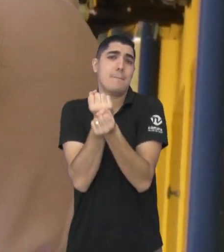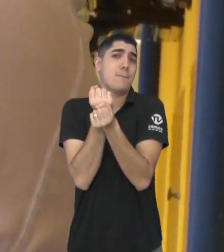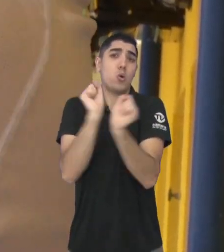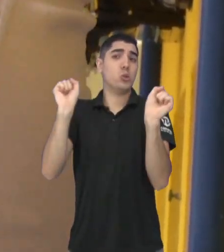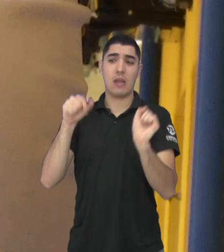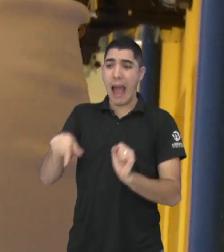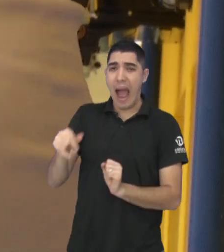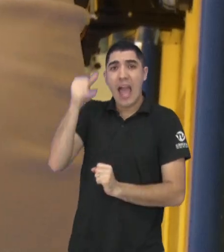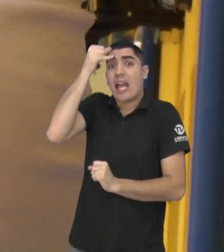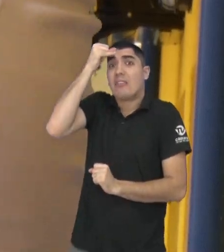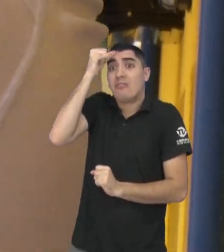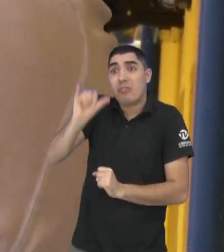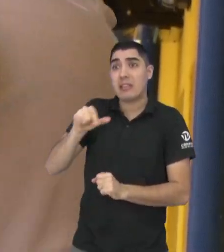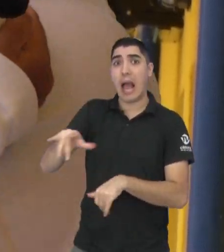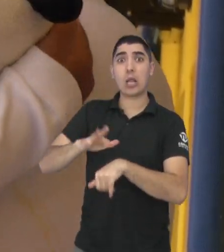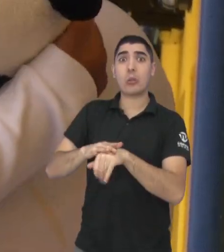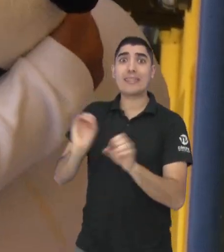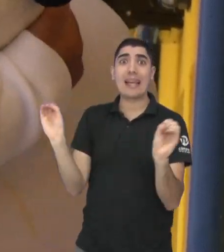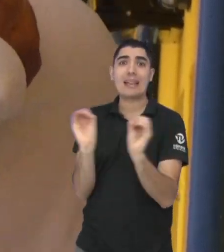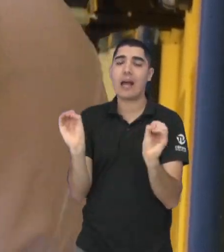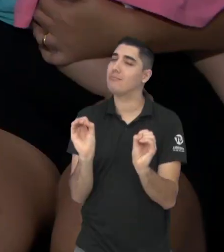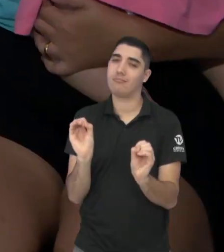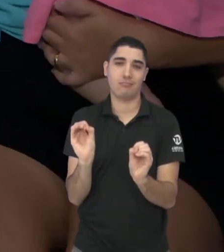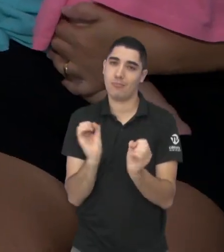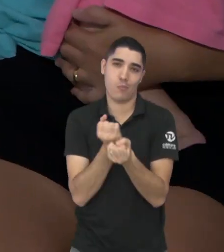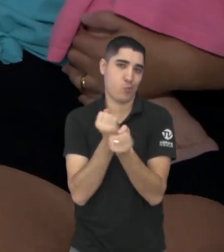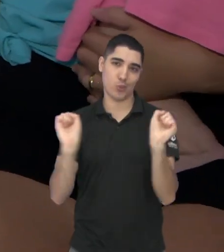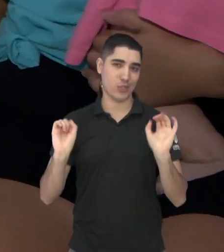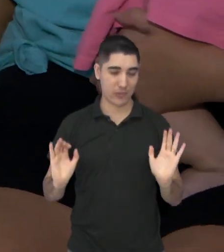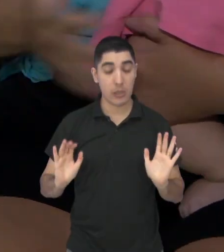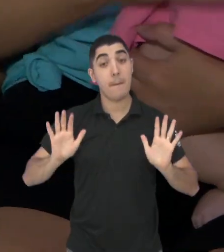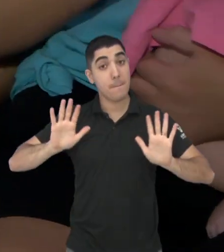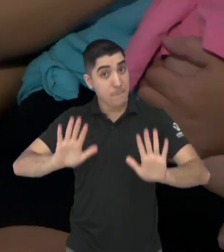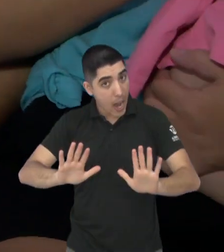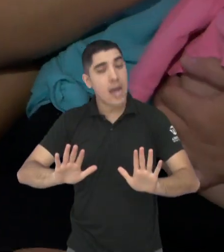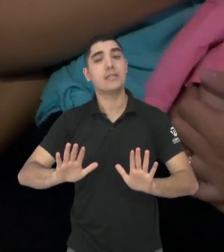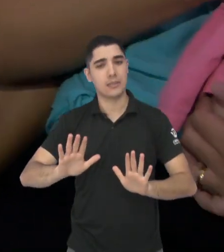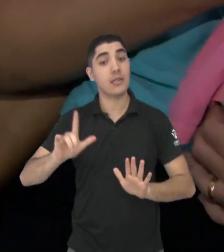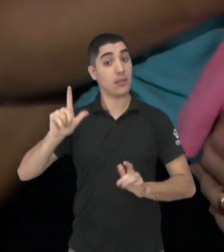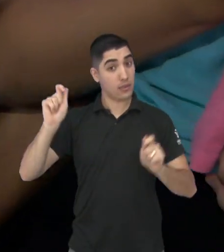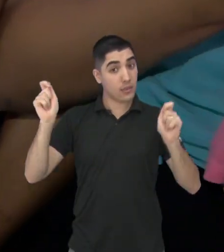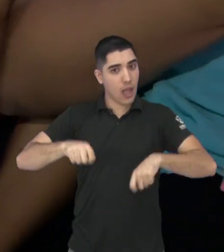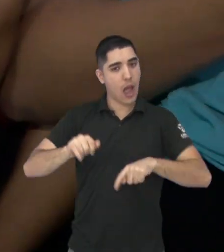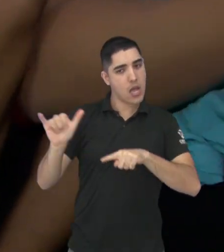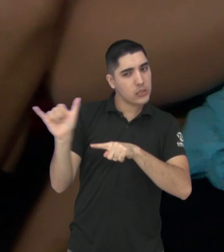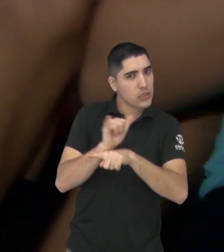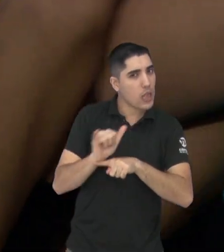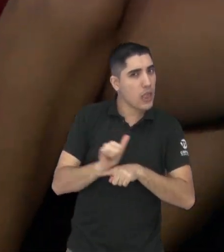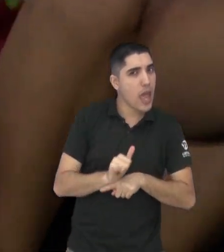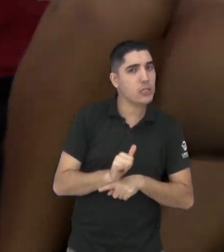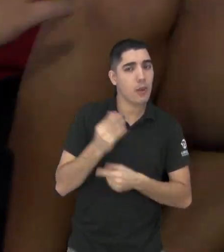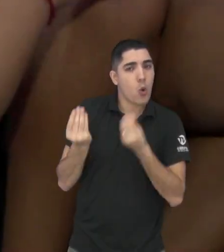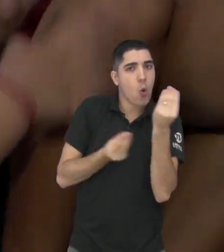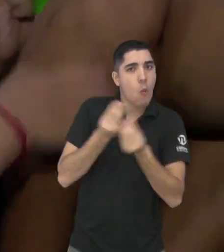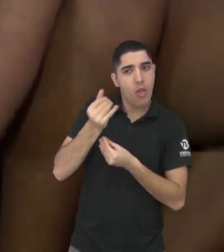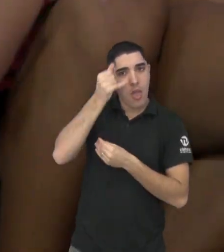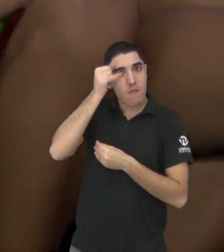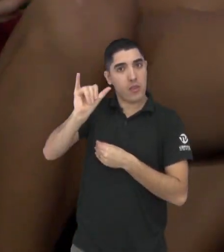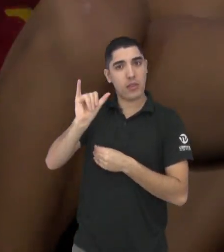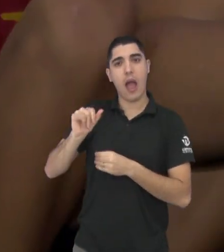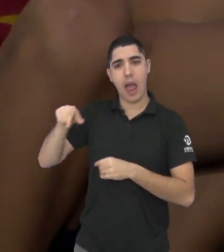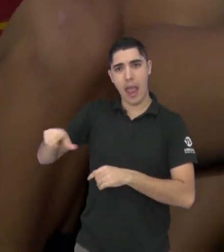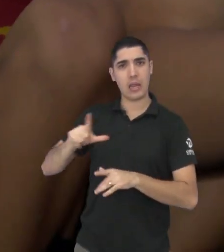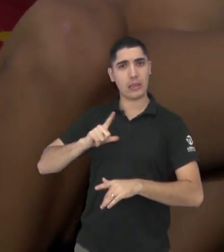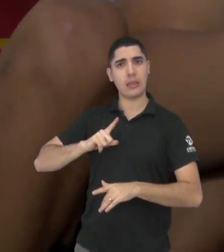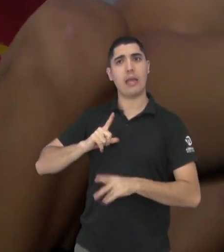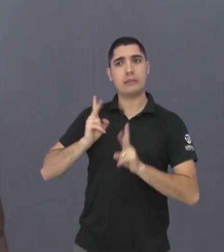impossível prevenir todas as doenças nessa fase. Entretanto, algumas medidas podem ajudar a diminuir a